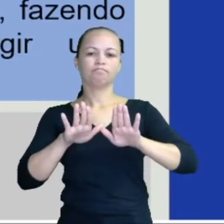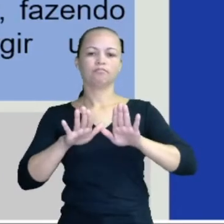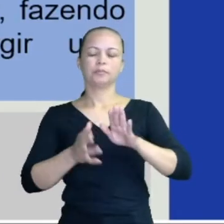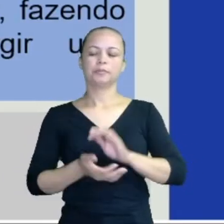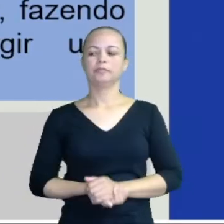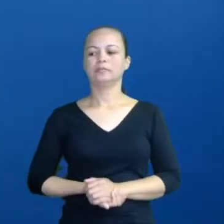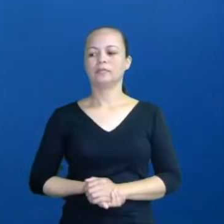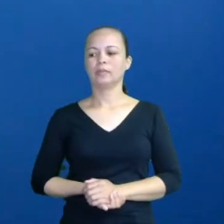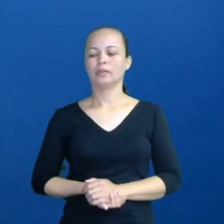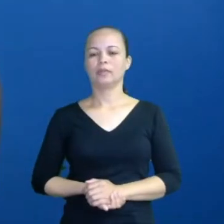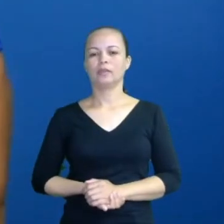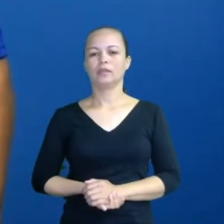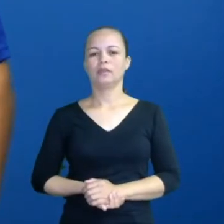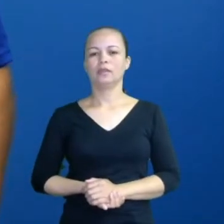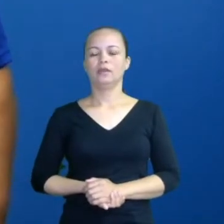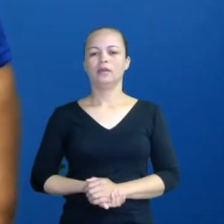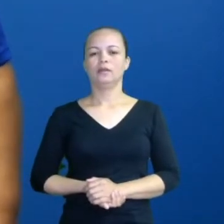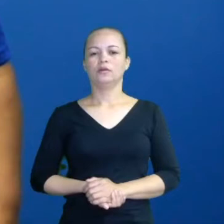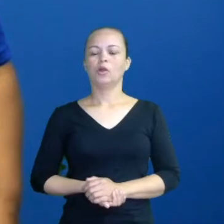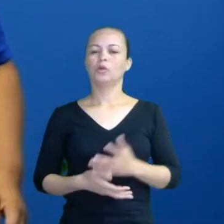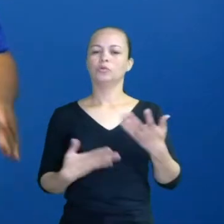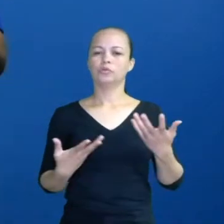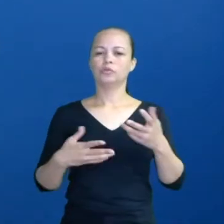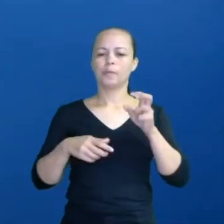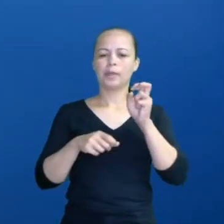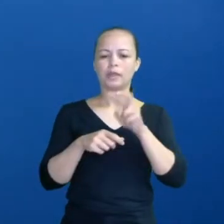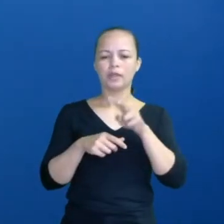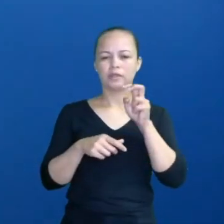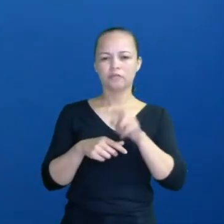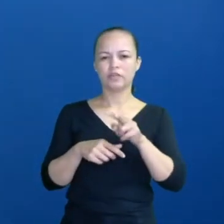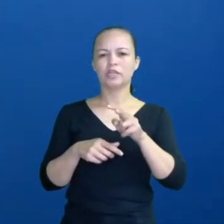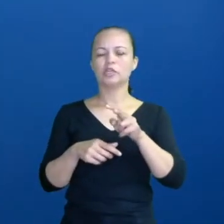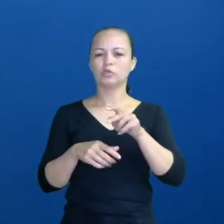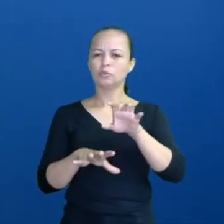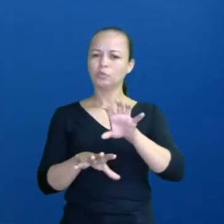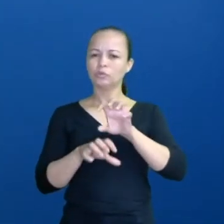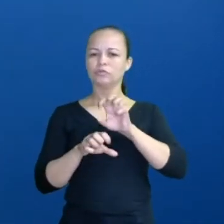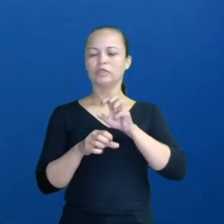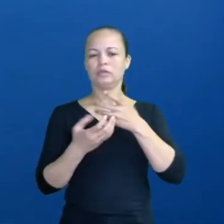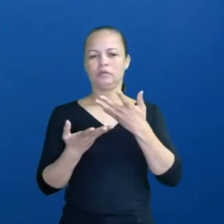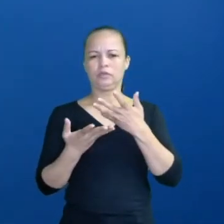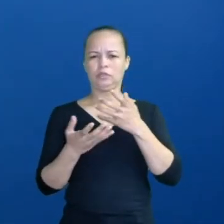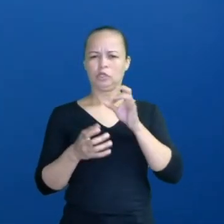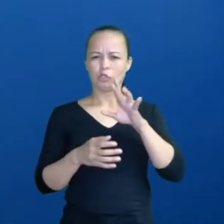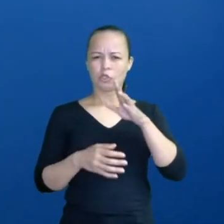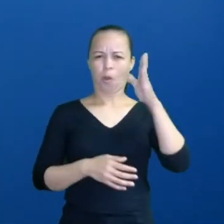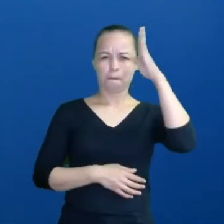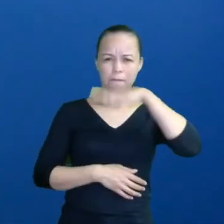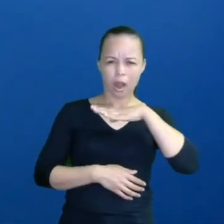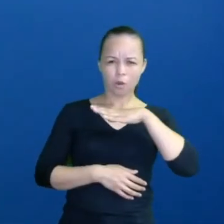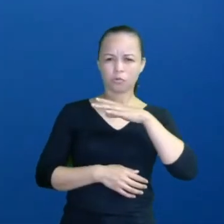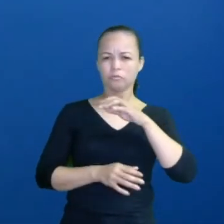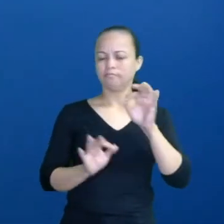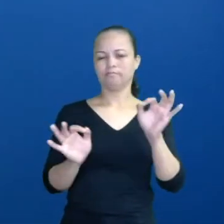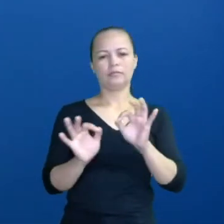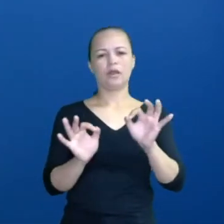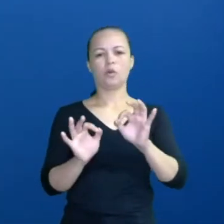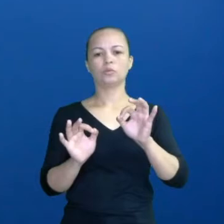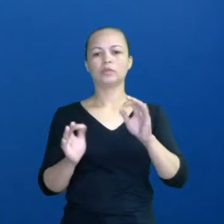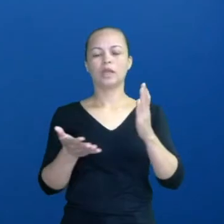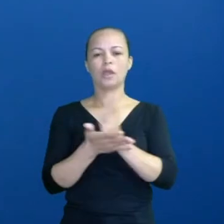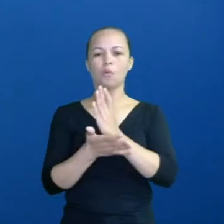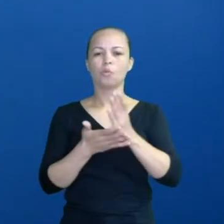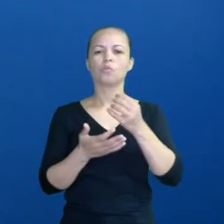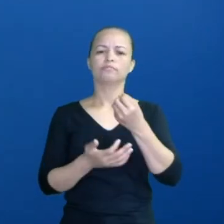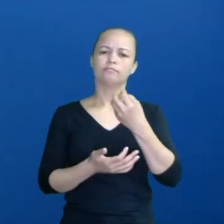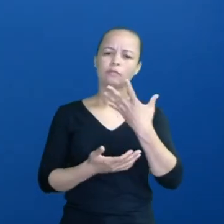Aí, os benefícios dos vírus. Os vírus não é só tudo mal, não, gente. É como os fungos. Lembram dos fungos?